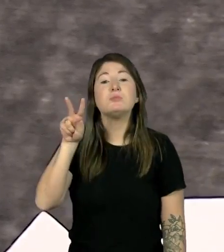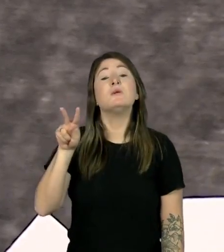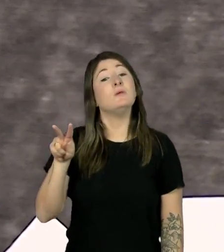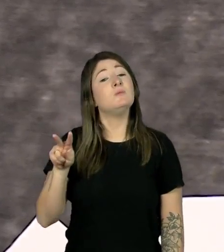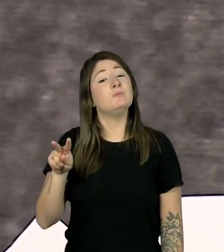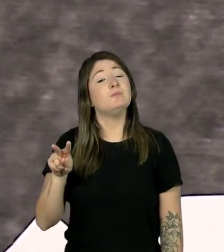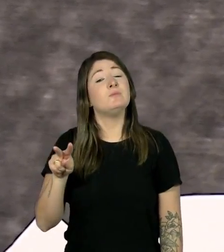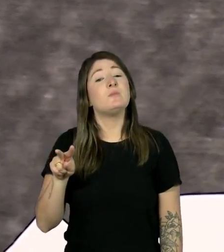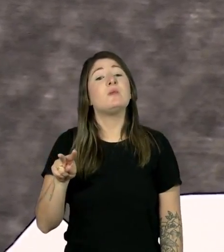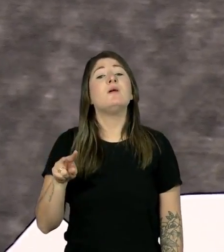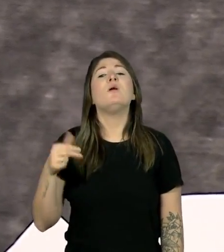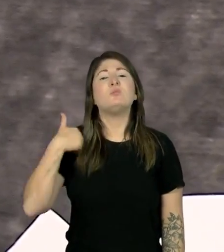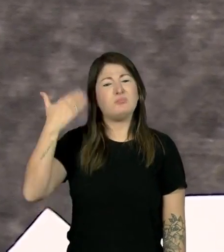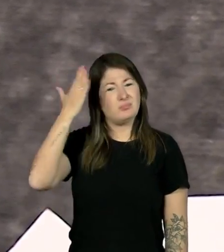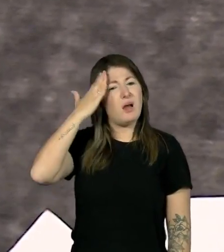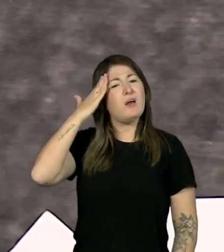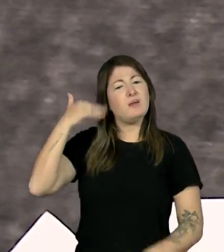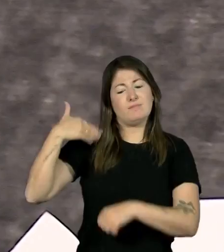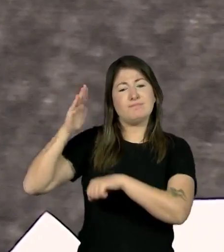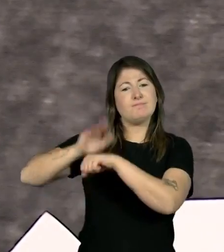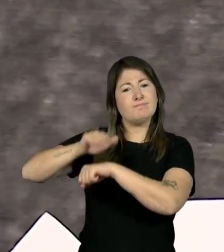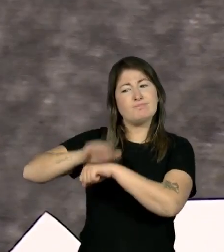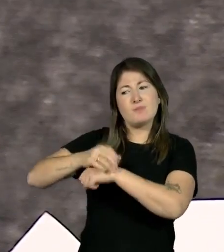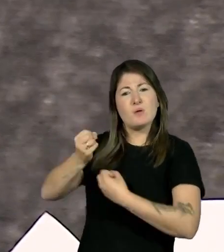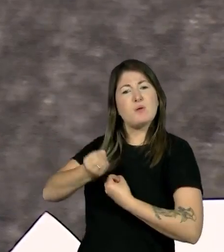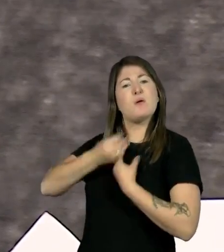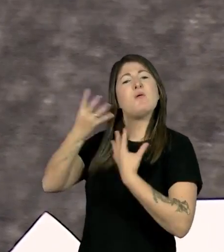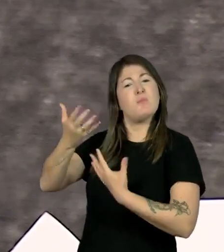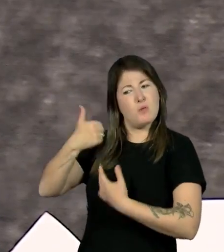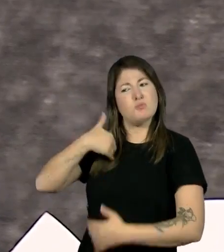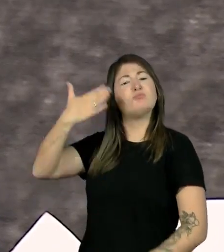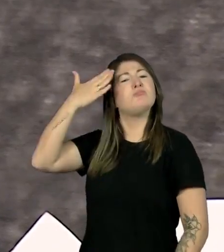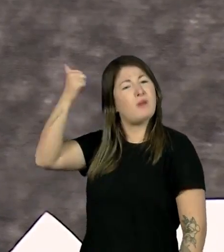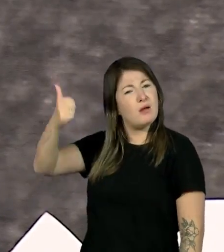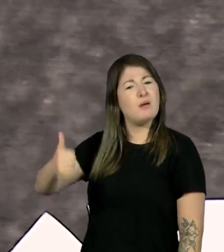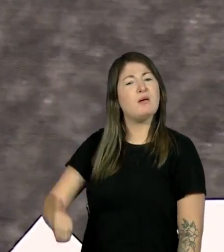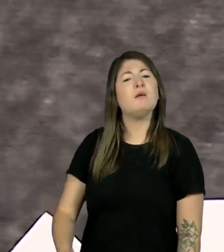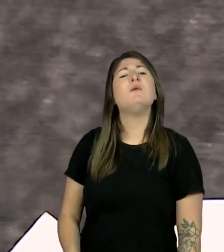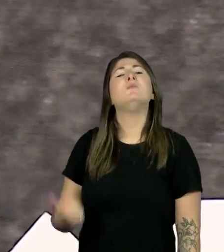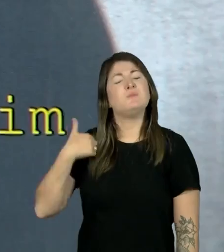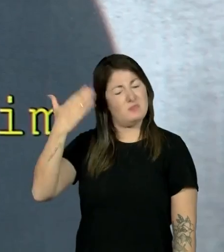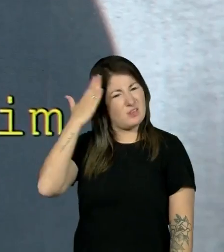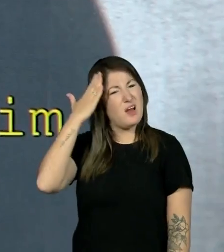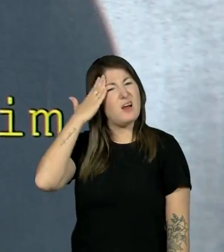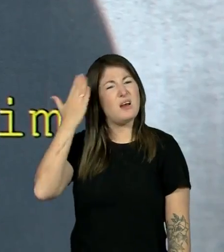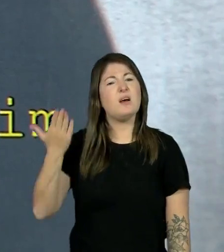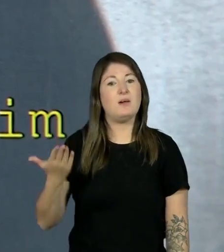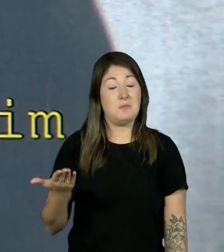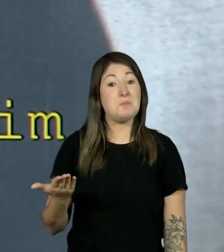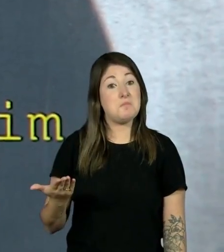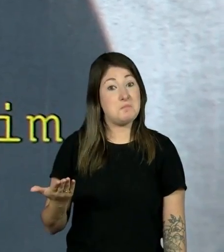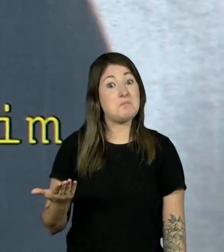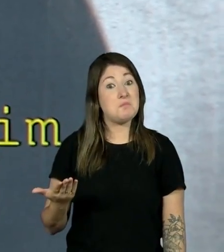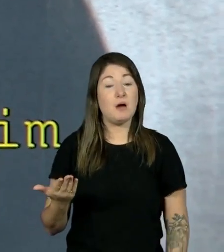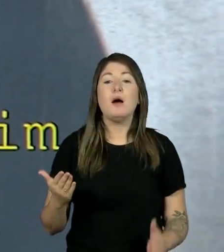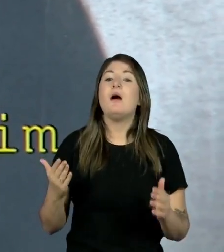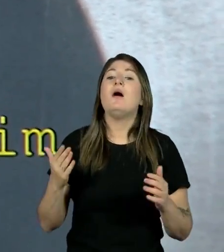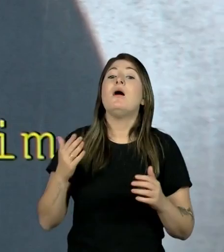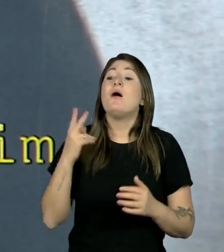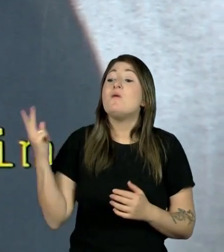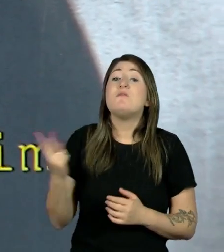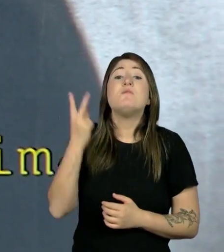também sei fazer poesia por desse jeito, eu também sei fazer poesia. Não tem nem como, né, a